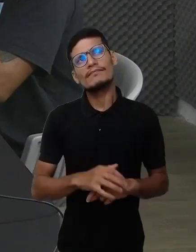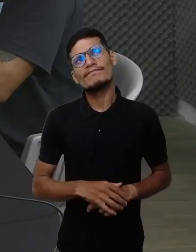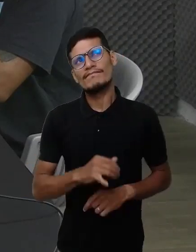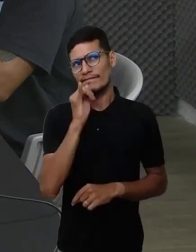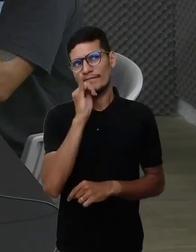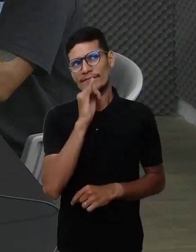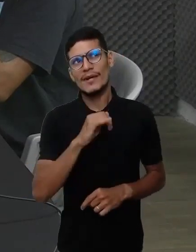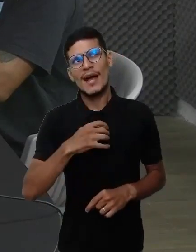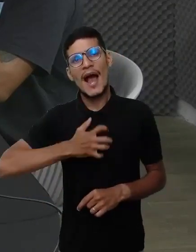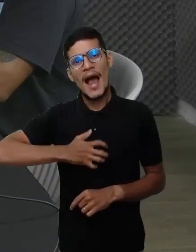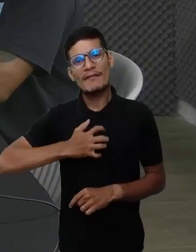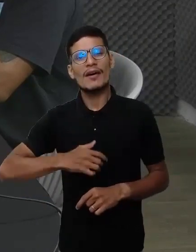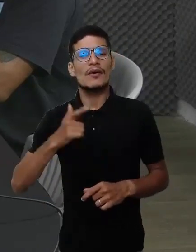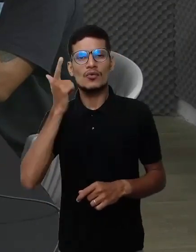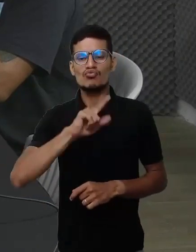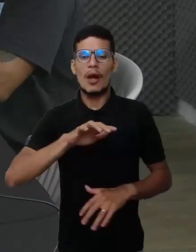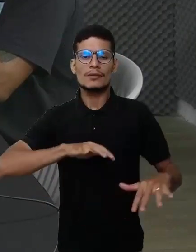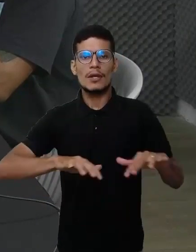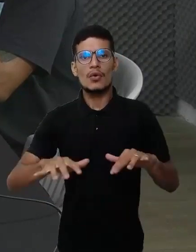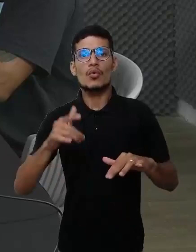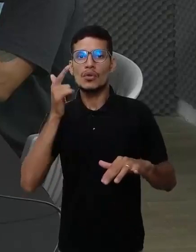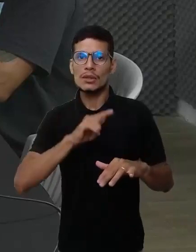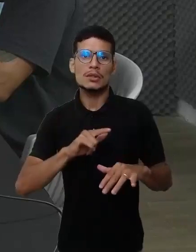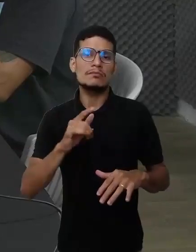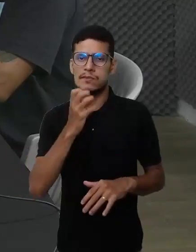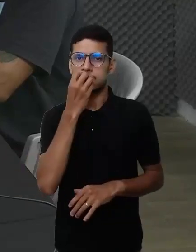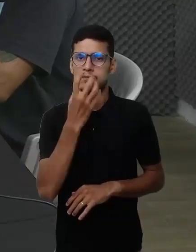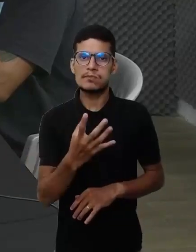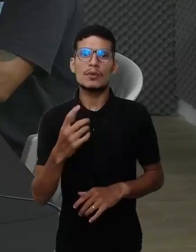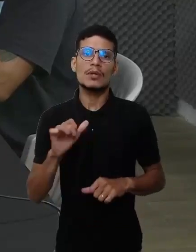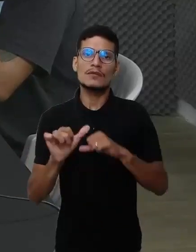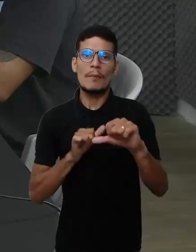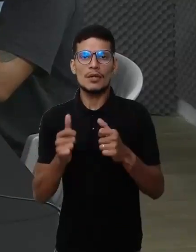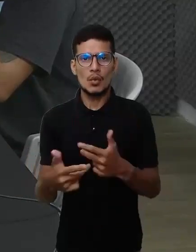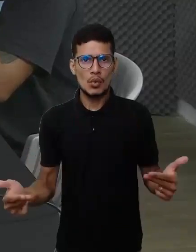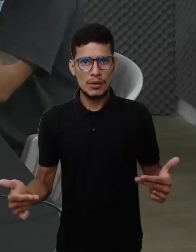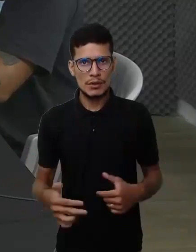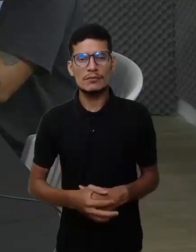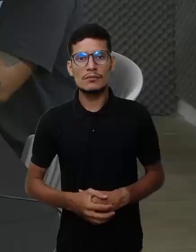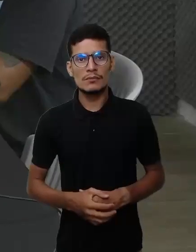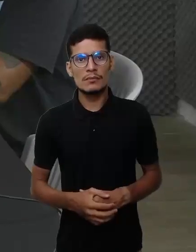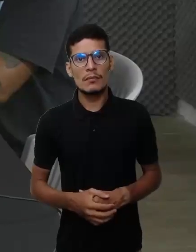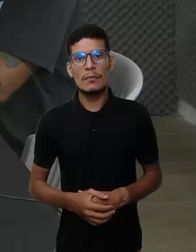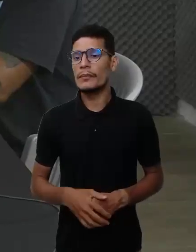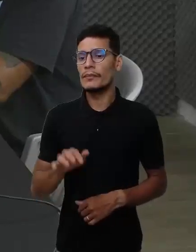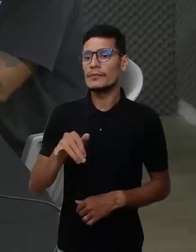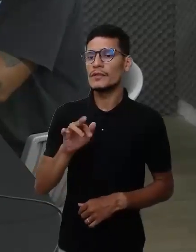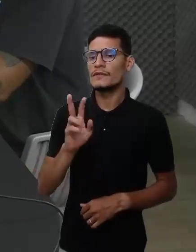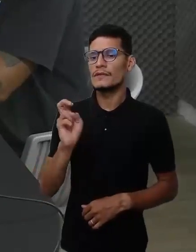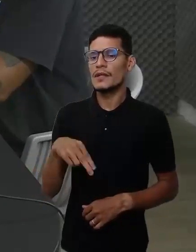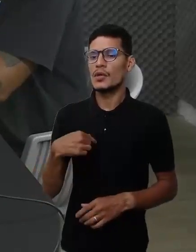em ações que podem fazer com que ela valha a pena, com que ela transforme as coisas. Ivan, eu queria te fazer uma